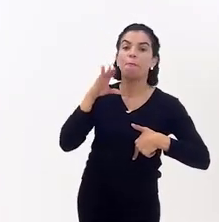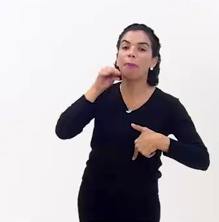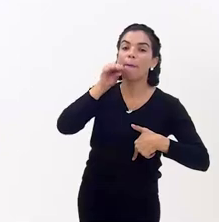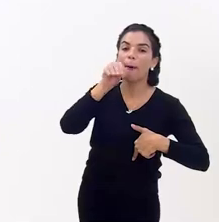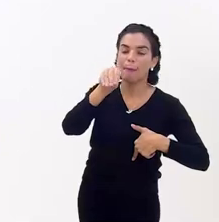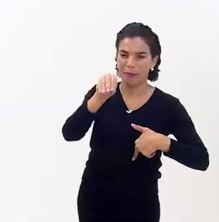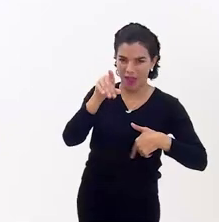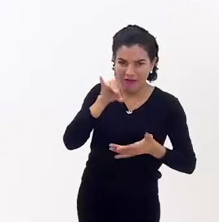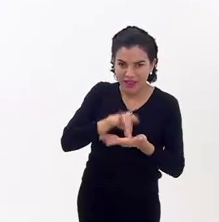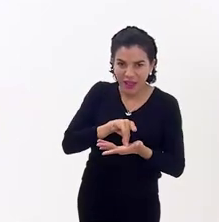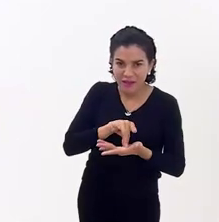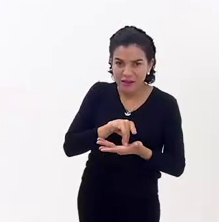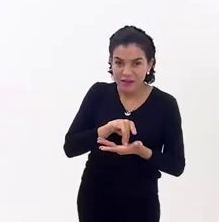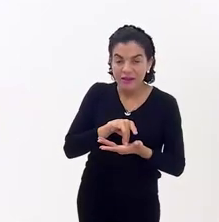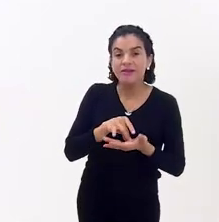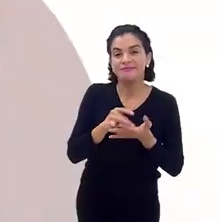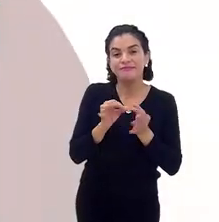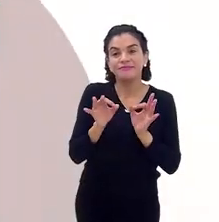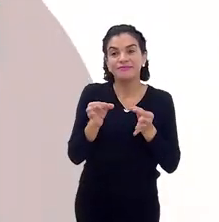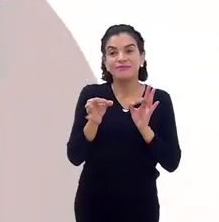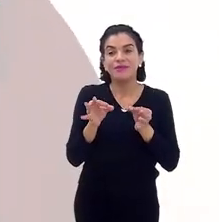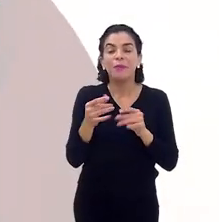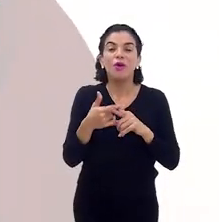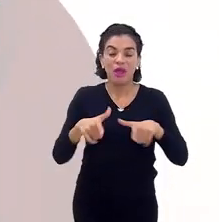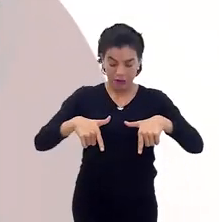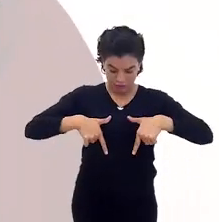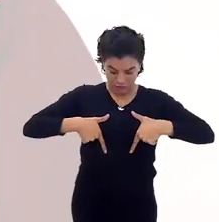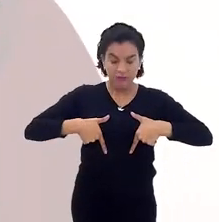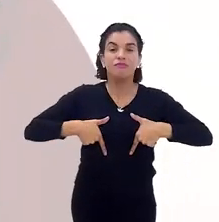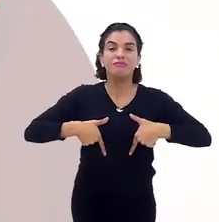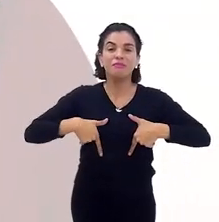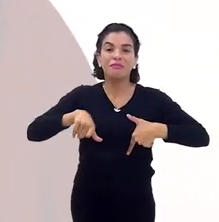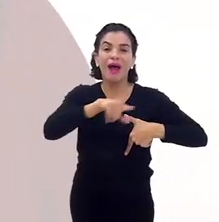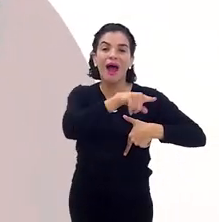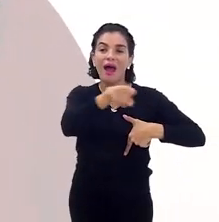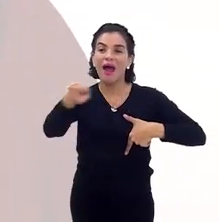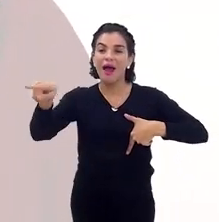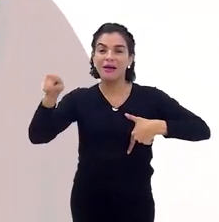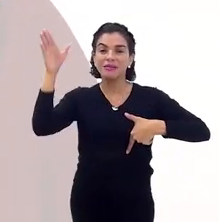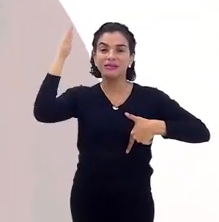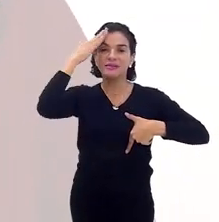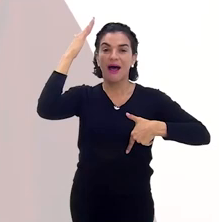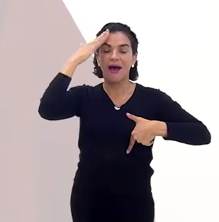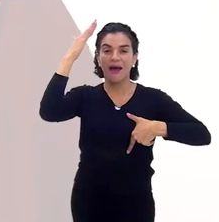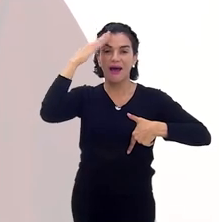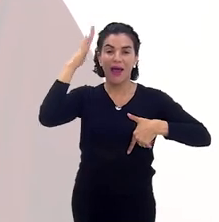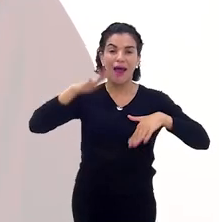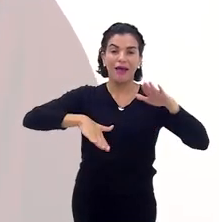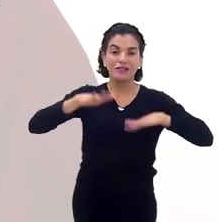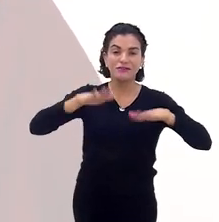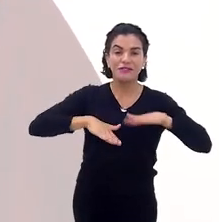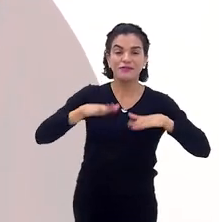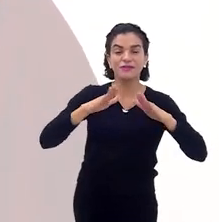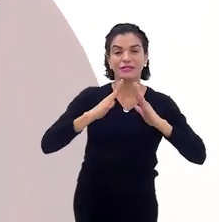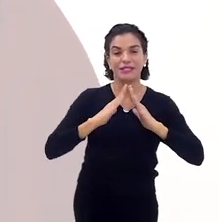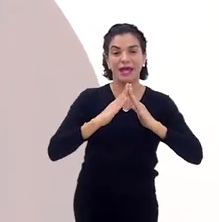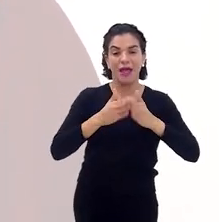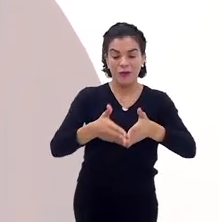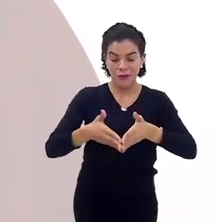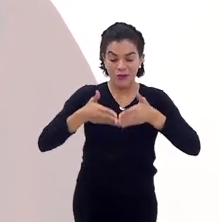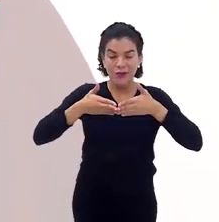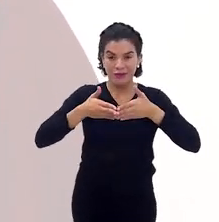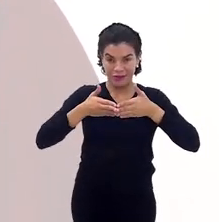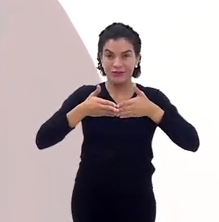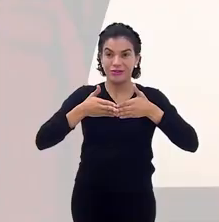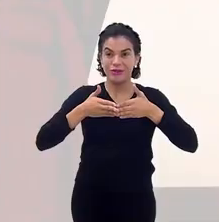estava com voto de silêncio. É verdade? Normalmente. A gente coloca porque, assim, até para lembrar o outro, que às vezes você está num retiro e